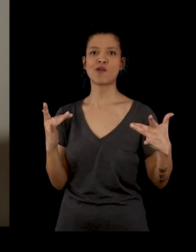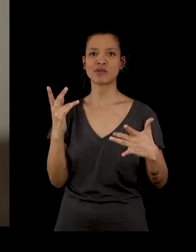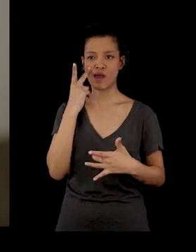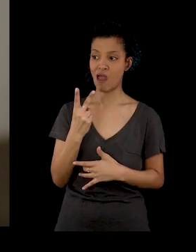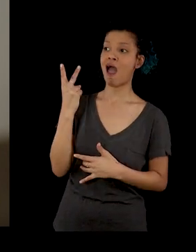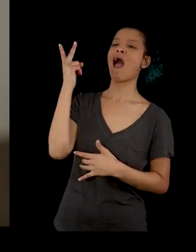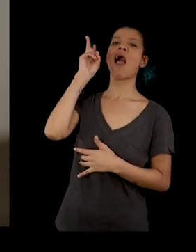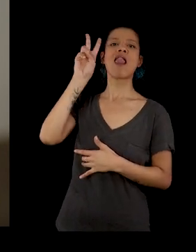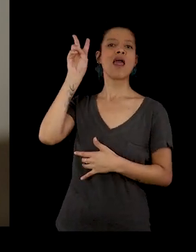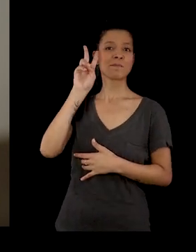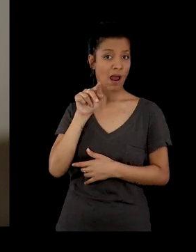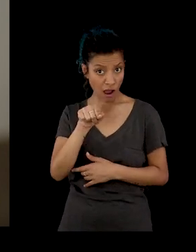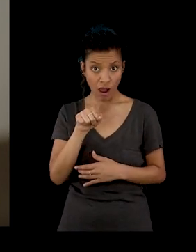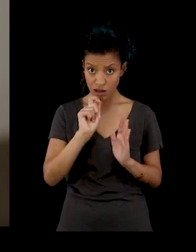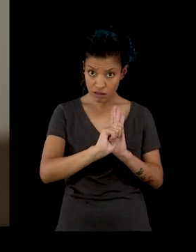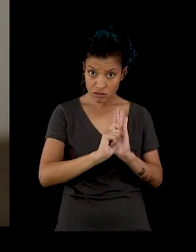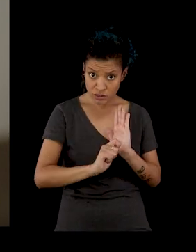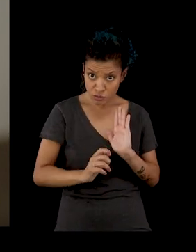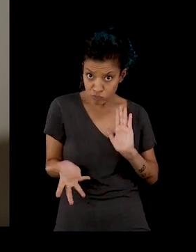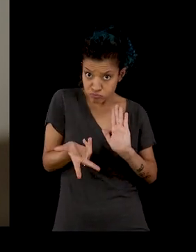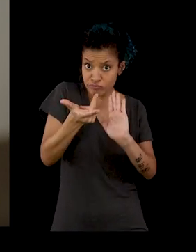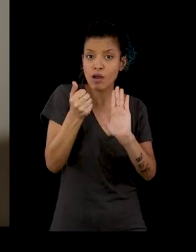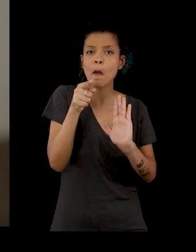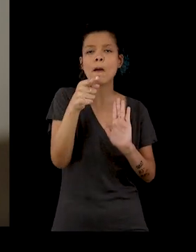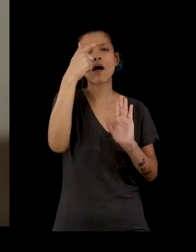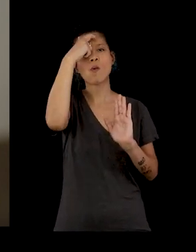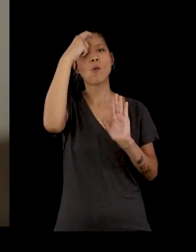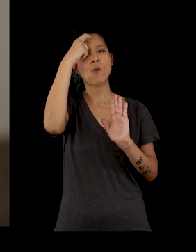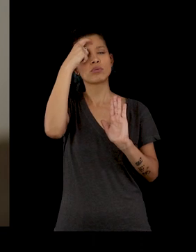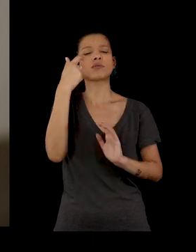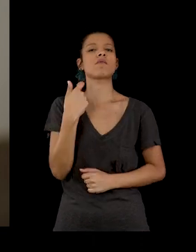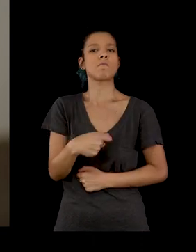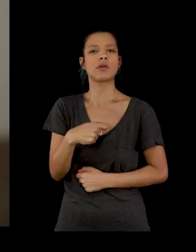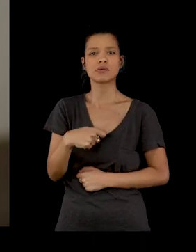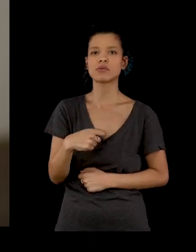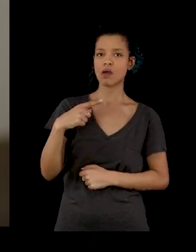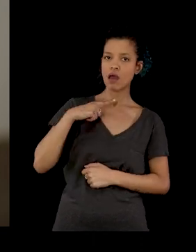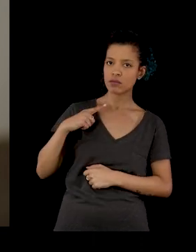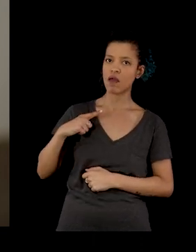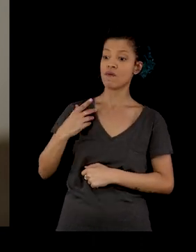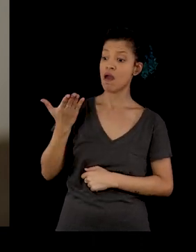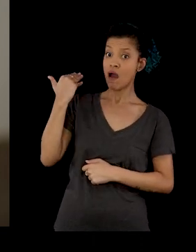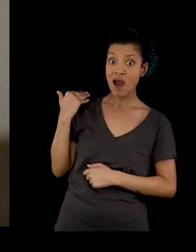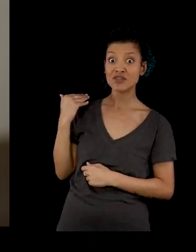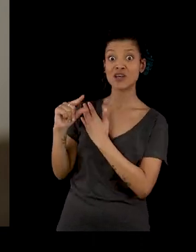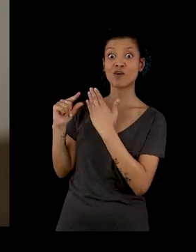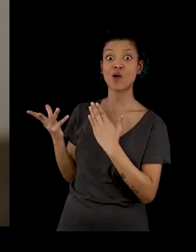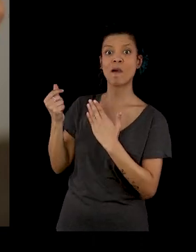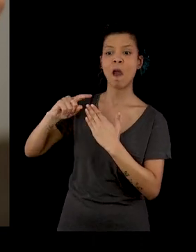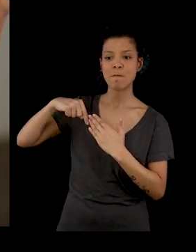um grande escritor, você tem que ter a consciência de que você sucede a outros grandes autores. Você não é